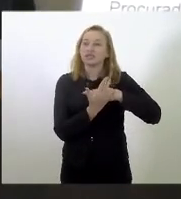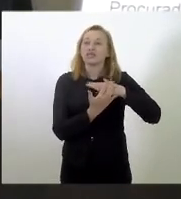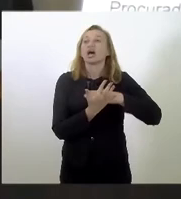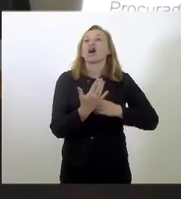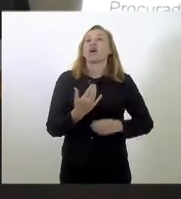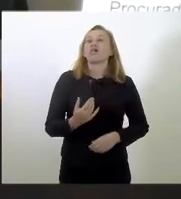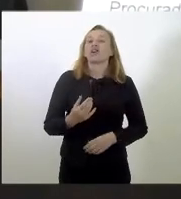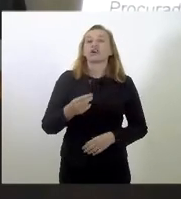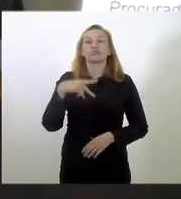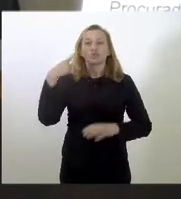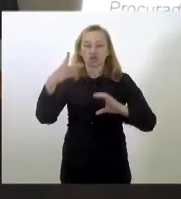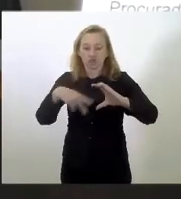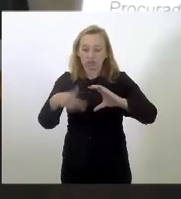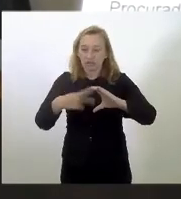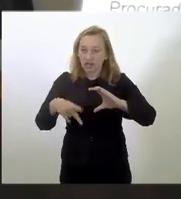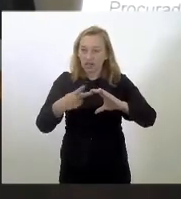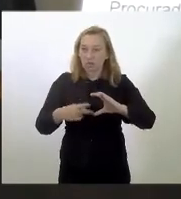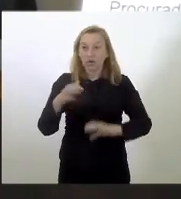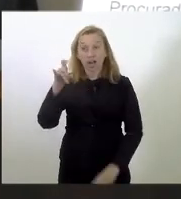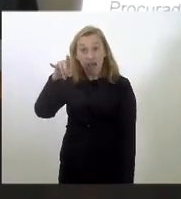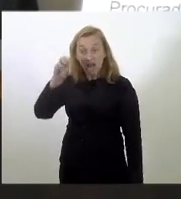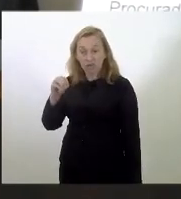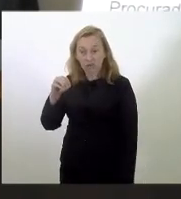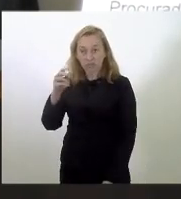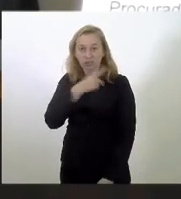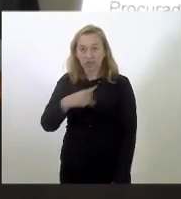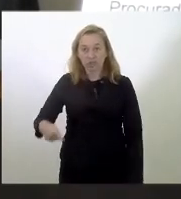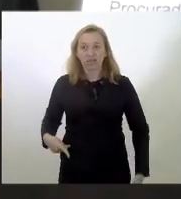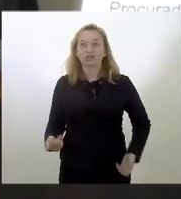Vereadores do município do Rio de Janeiro, doutor Carlos Caiado.